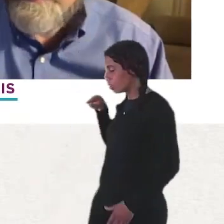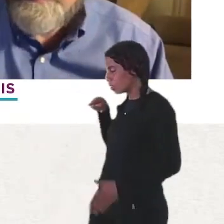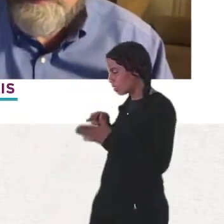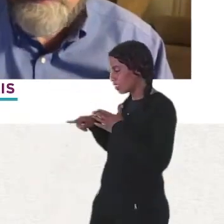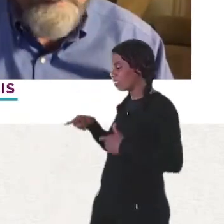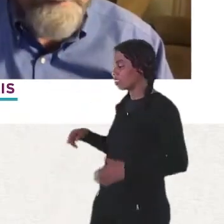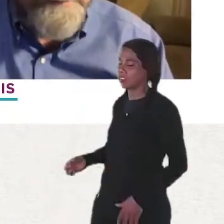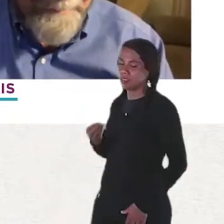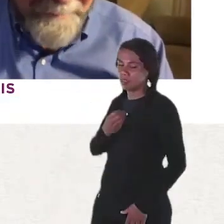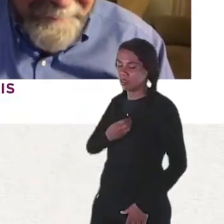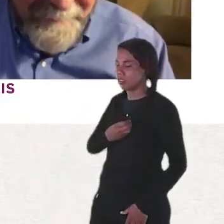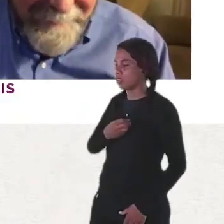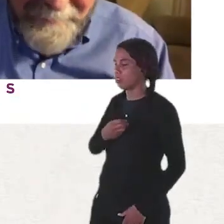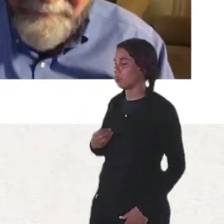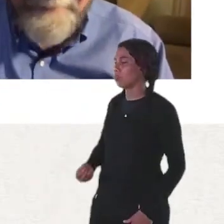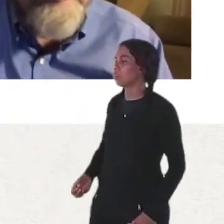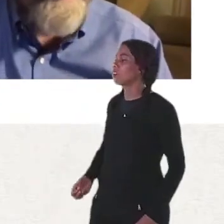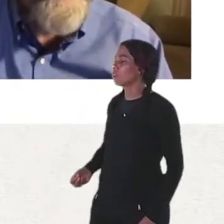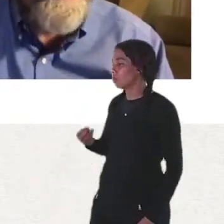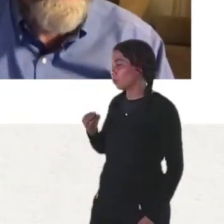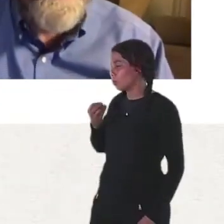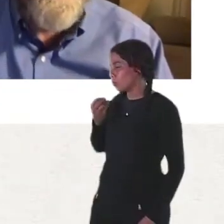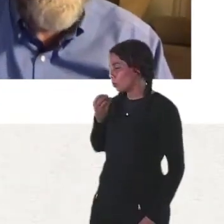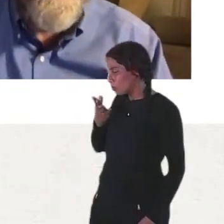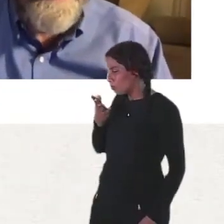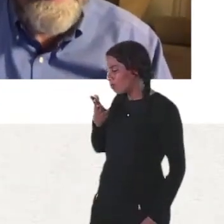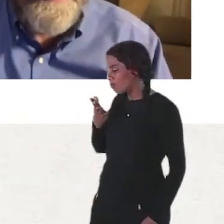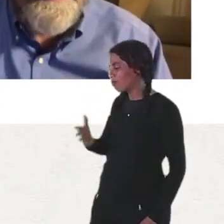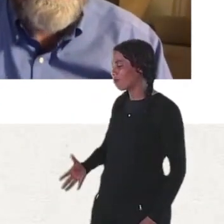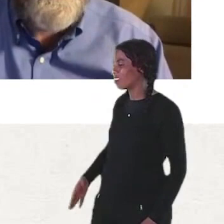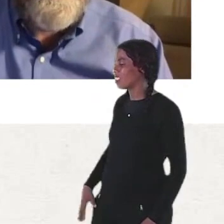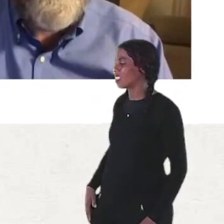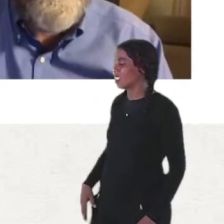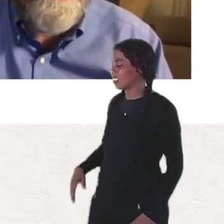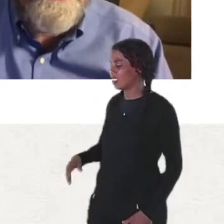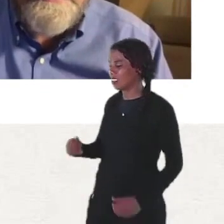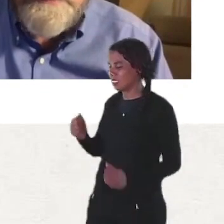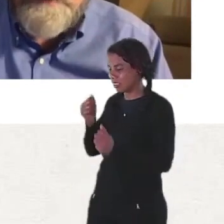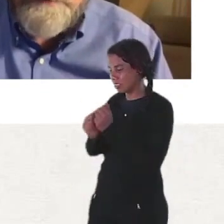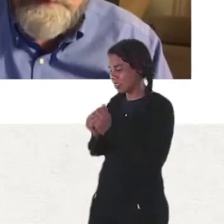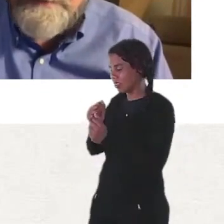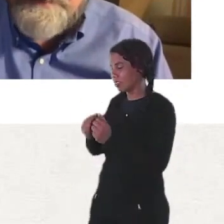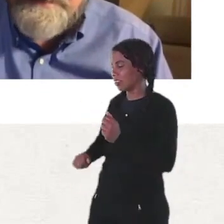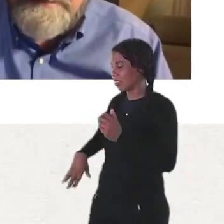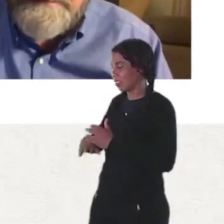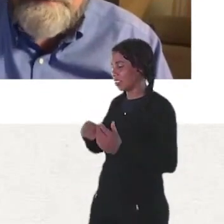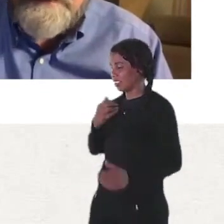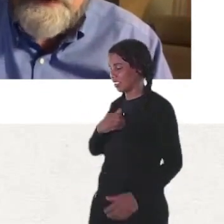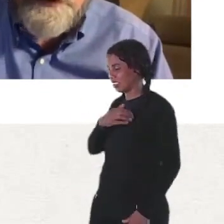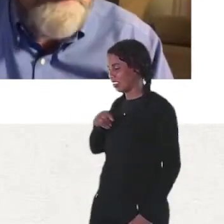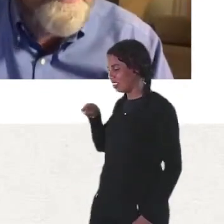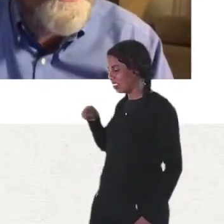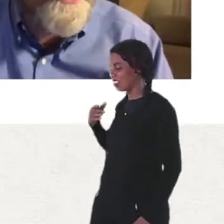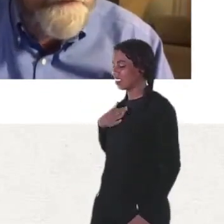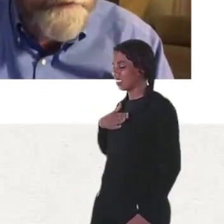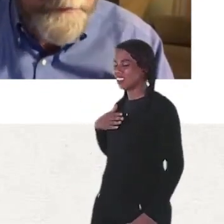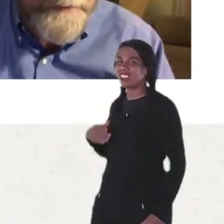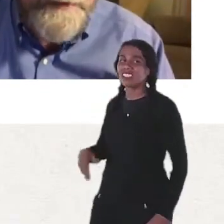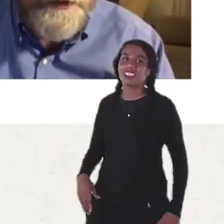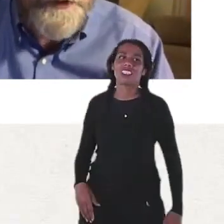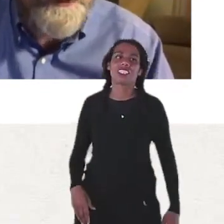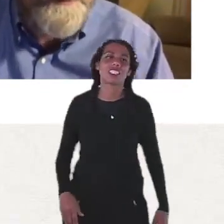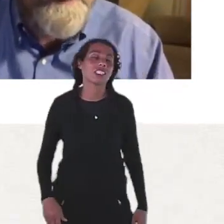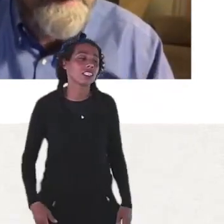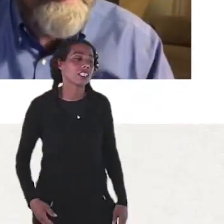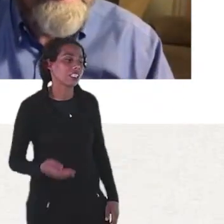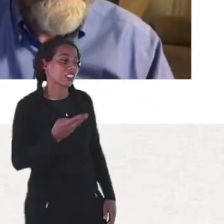que o glorioso Clube Atlético Mineiro iluminou o resto da sua vida. Se o Chico estiver ouvindo isso aqui, ele deve estar chorando de novo.